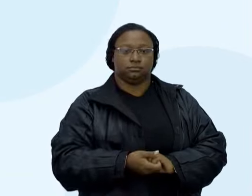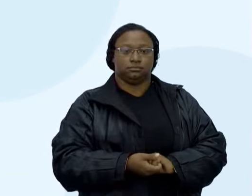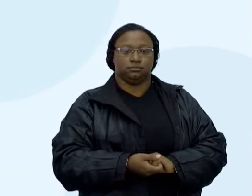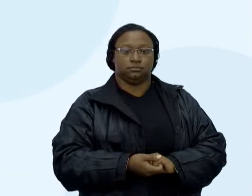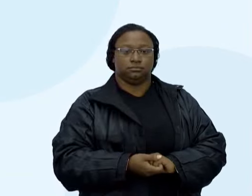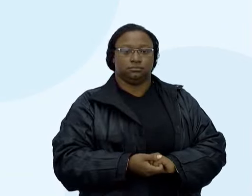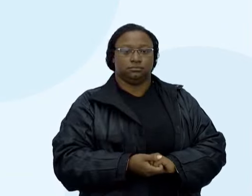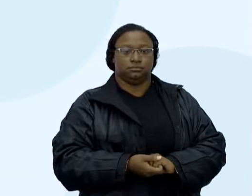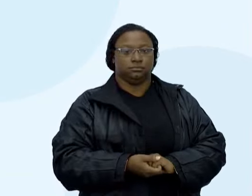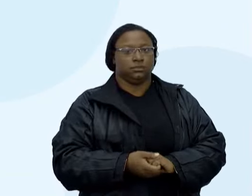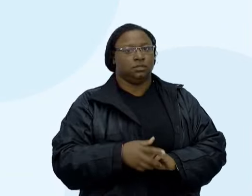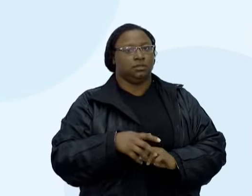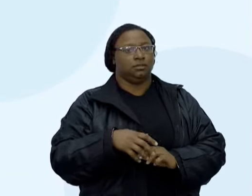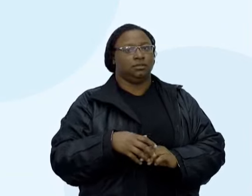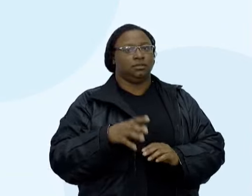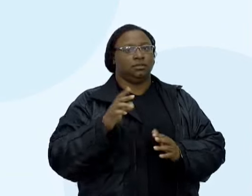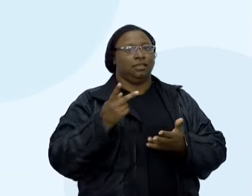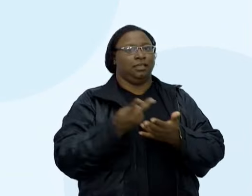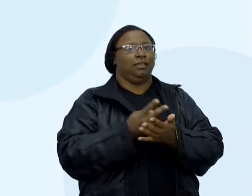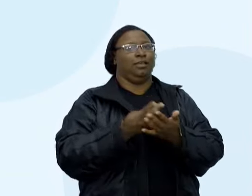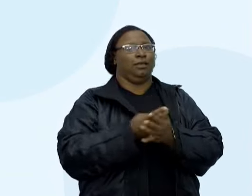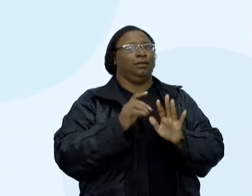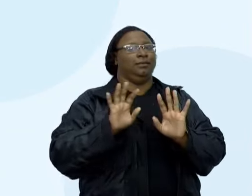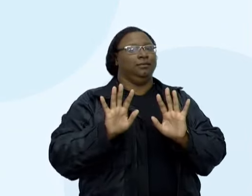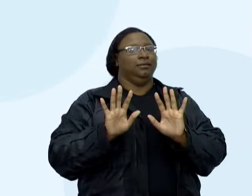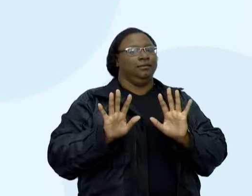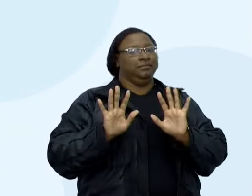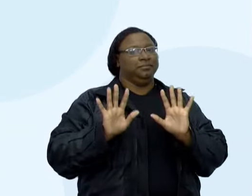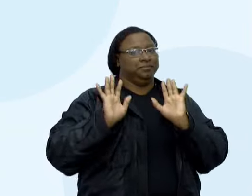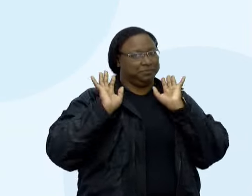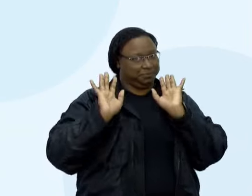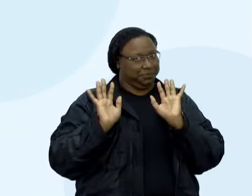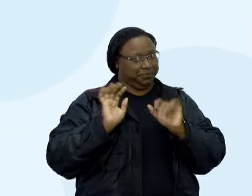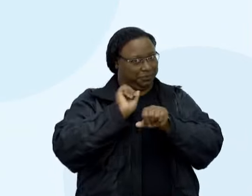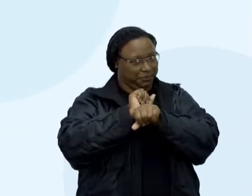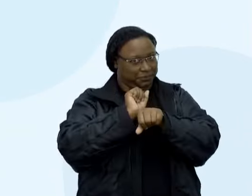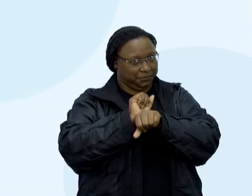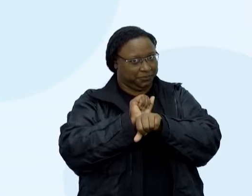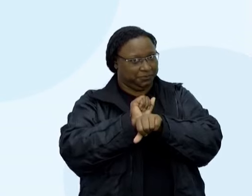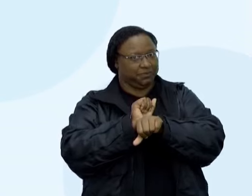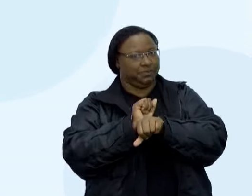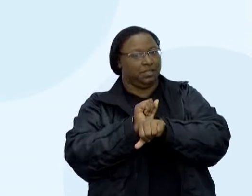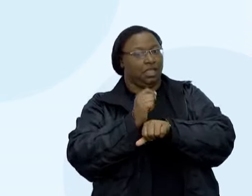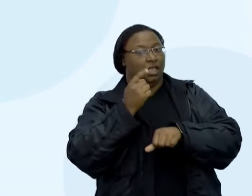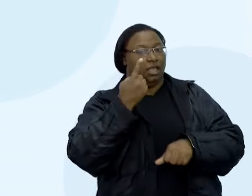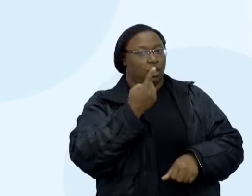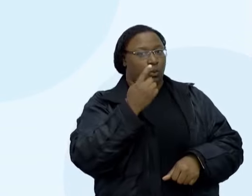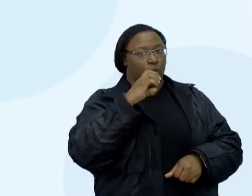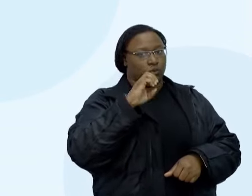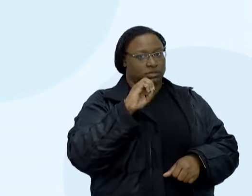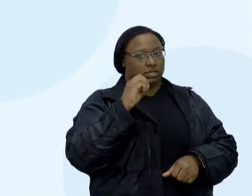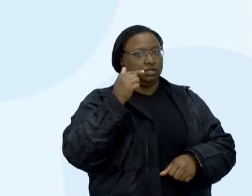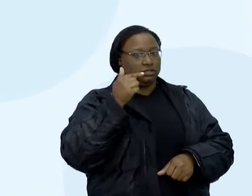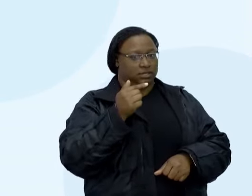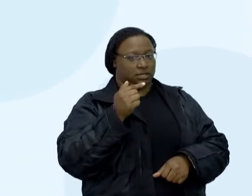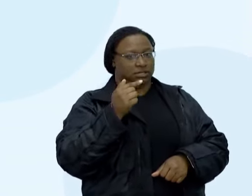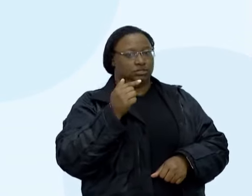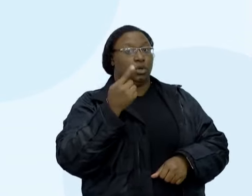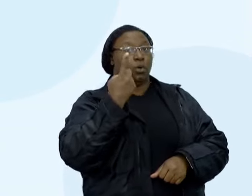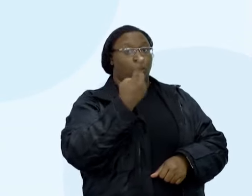Não, acho que a gente errou. Daqui a pouco a gente termina essa conta. Espera aí. É 107 sem um ponto.